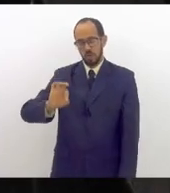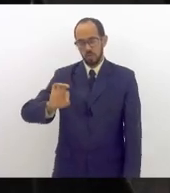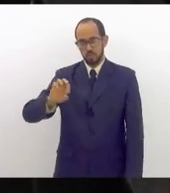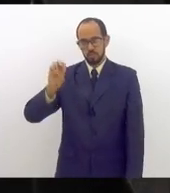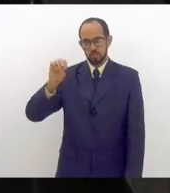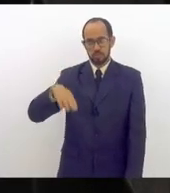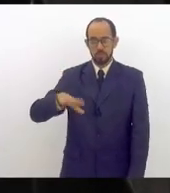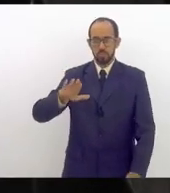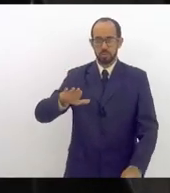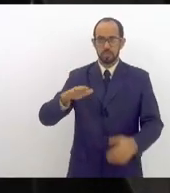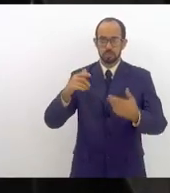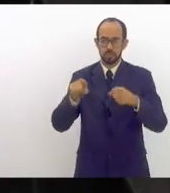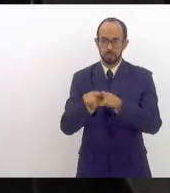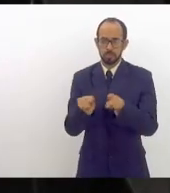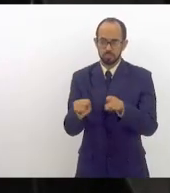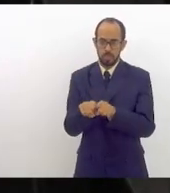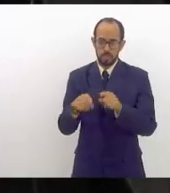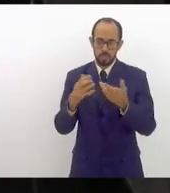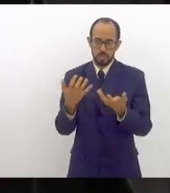também queremos